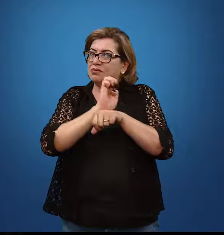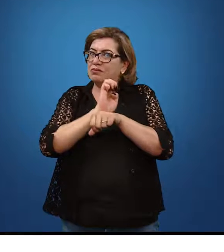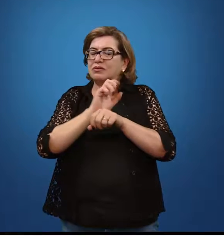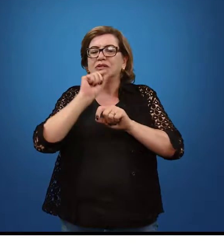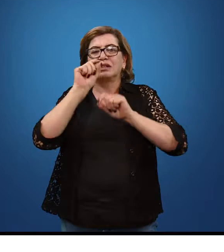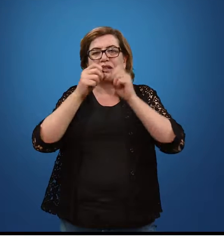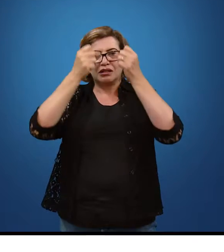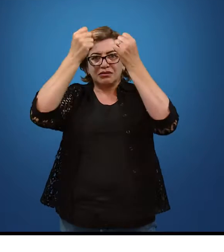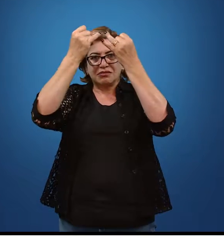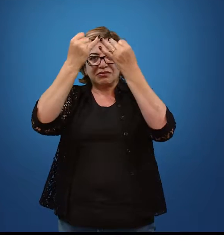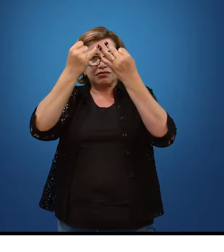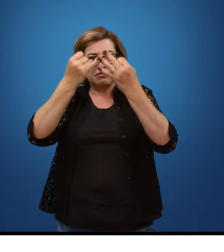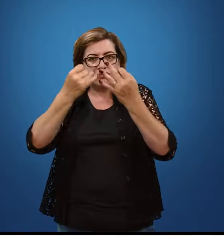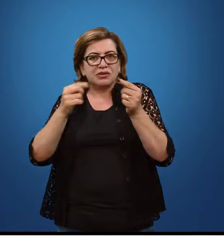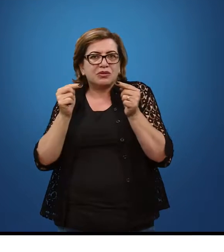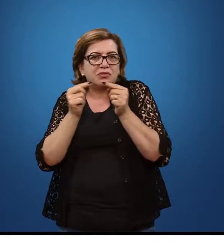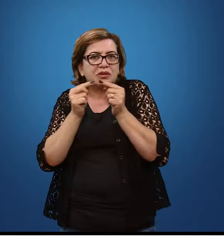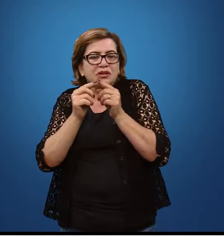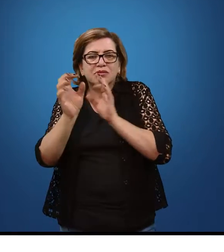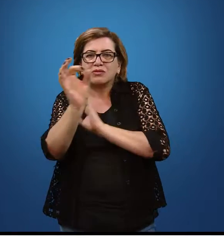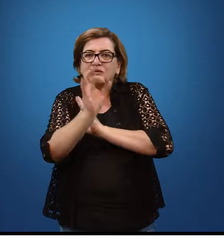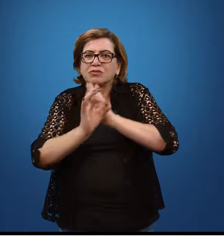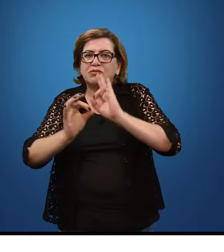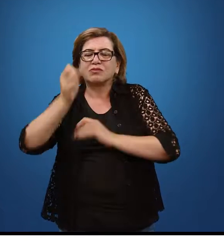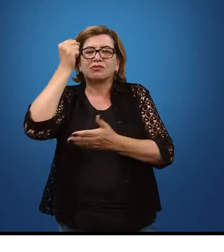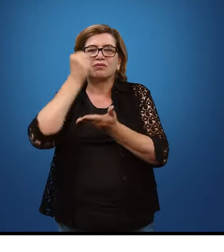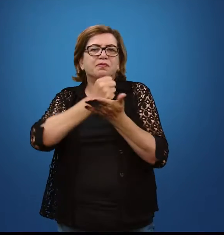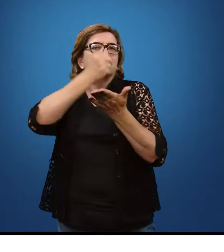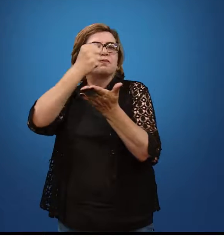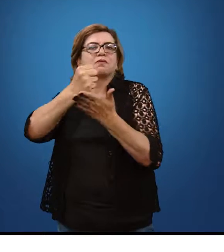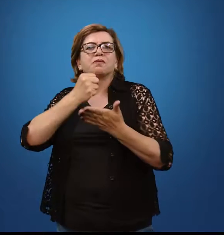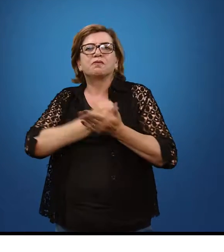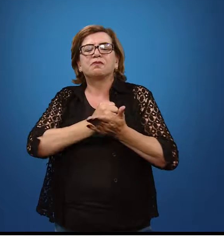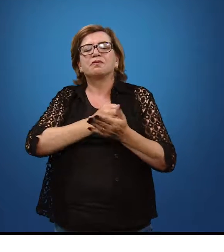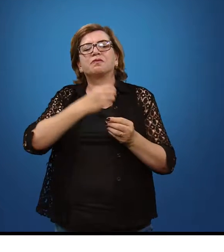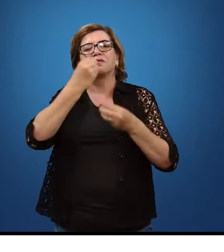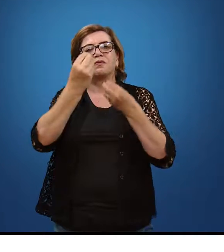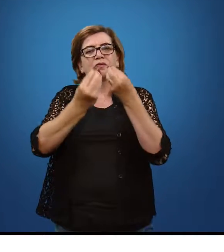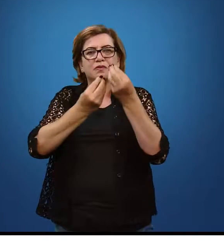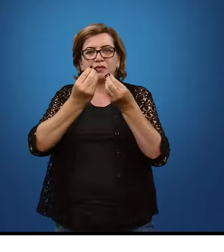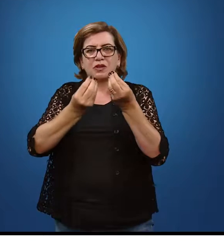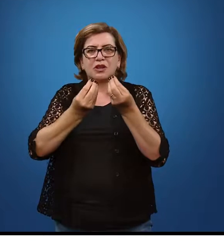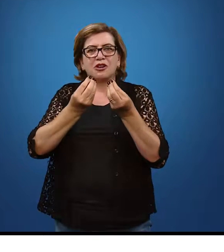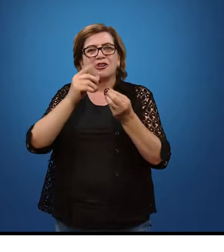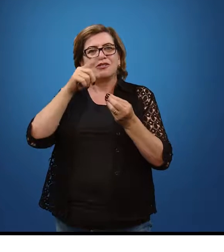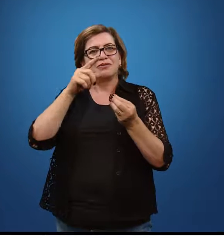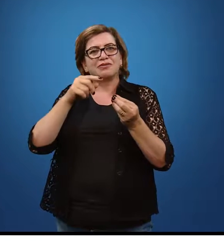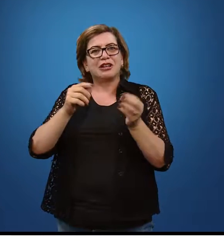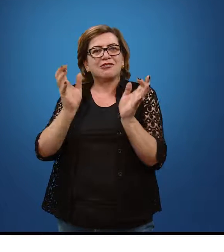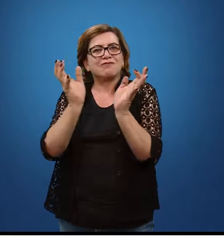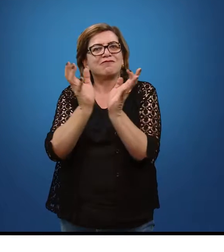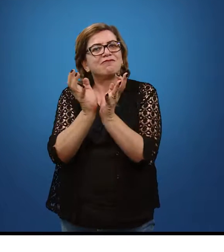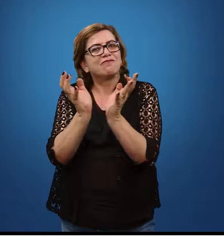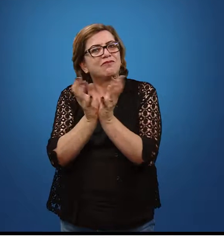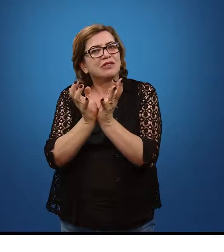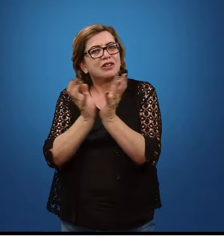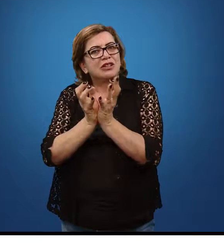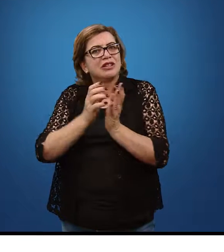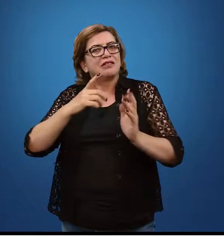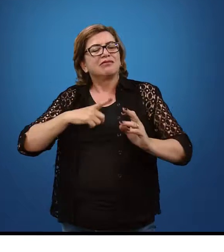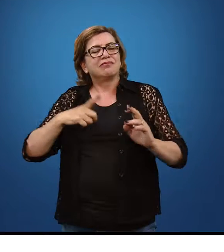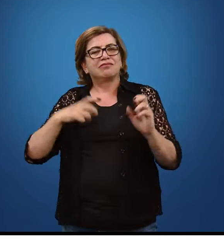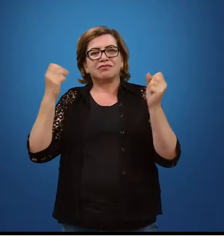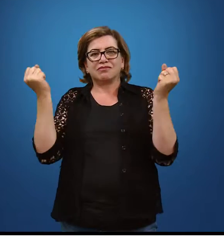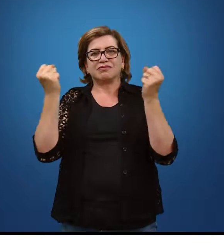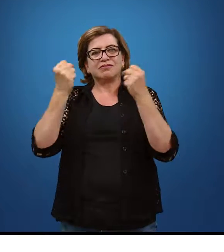respeito à organização burocrática, né, através da qual um grupo ele tem o